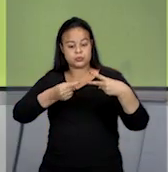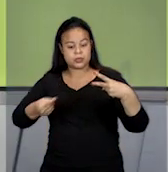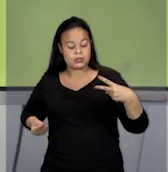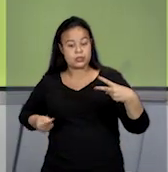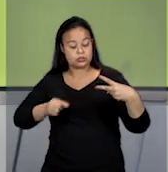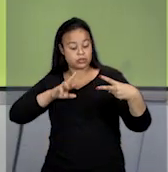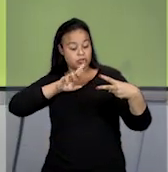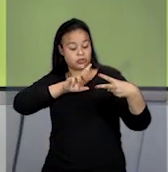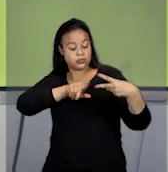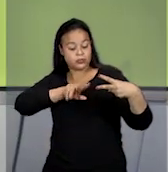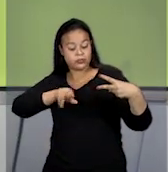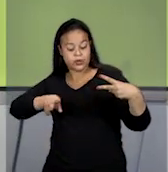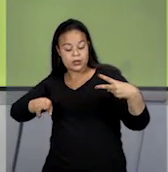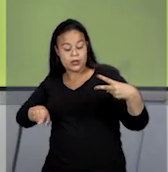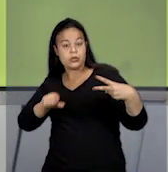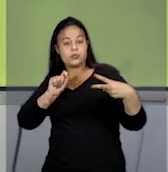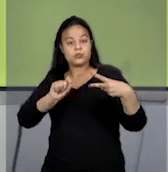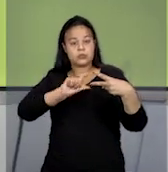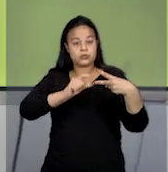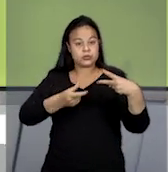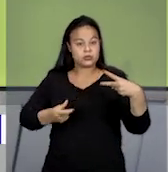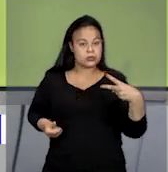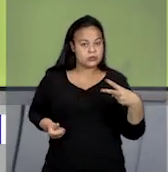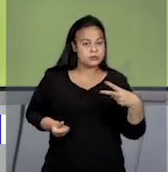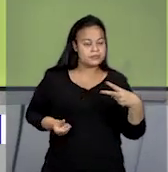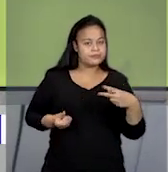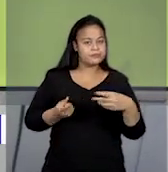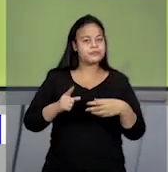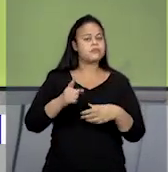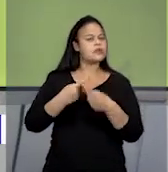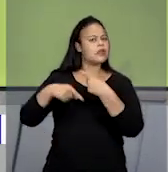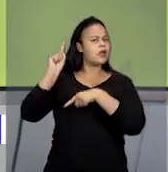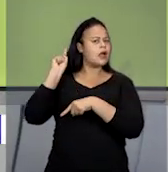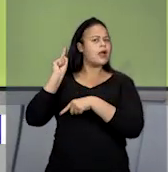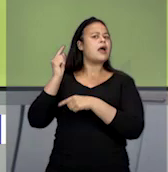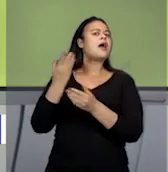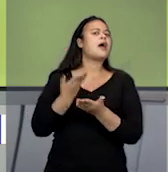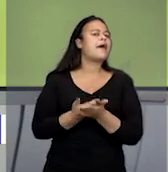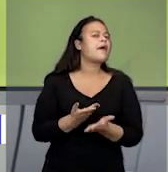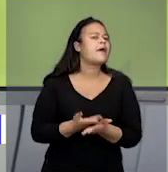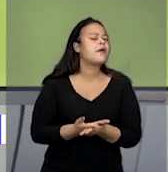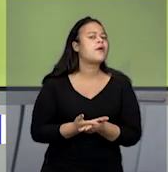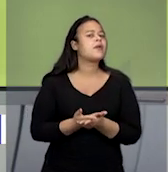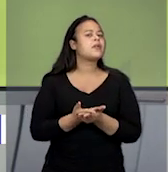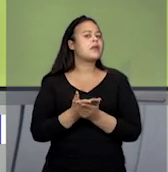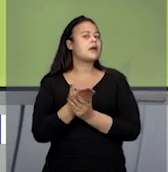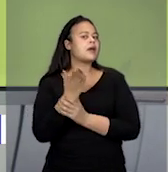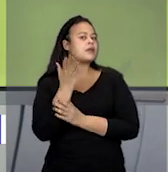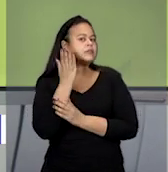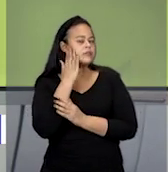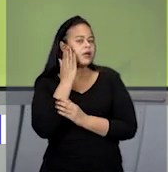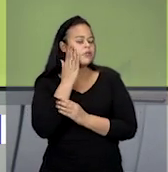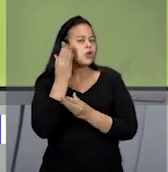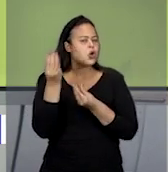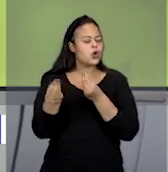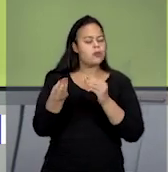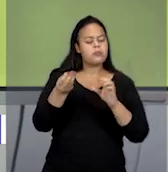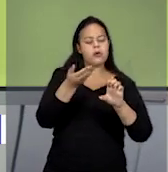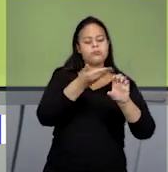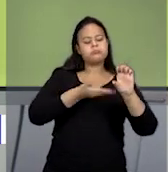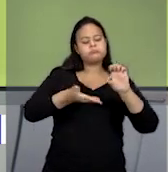genes. Na última aula, nós vimos a respeito da interação gênica não epistásica, de